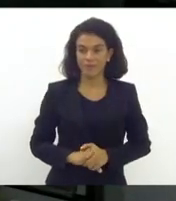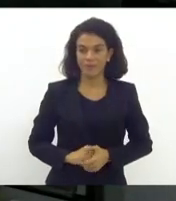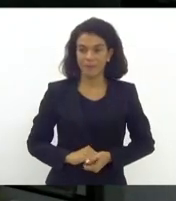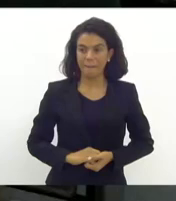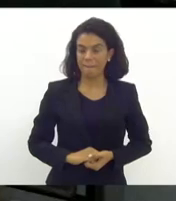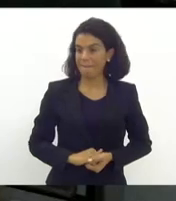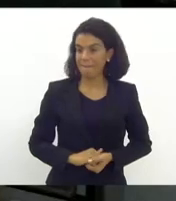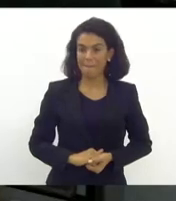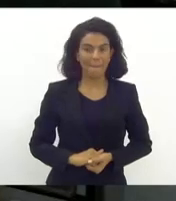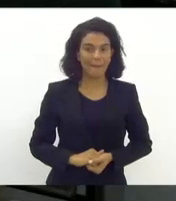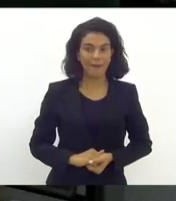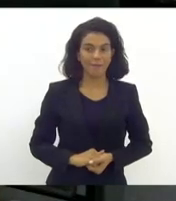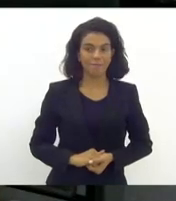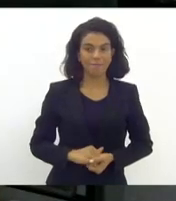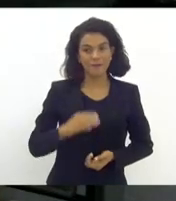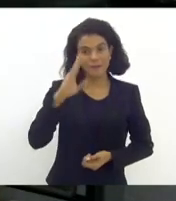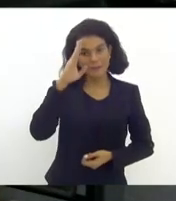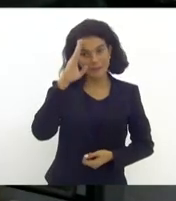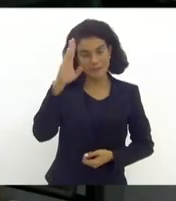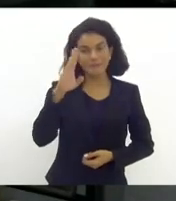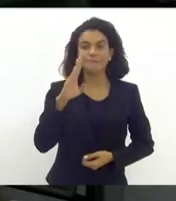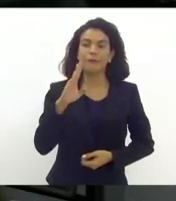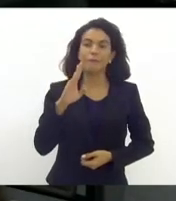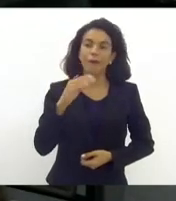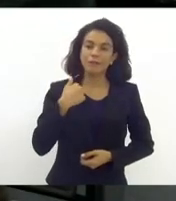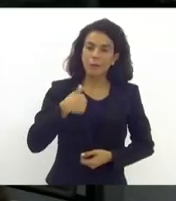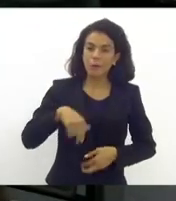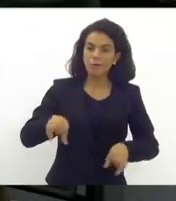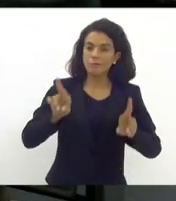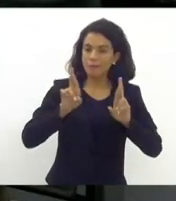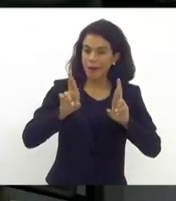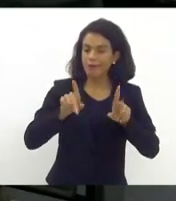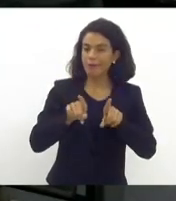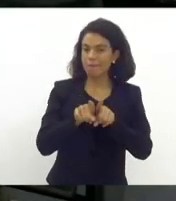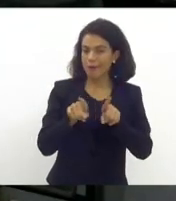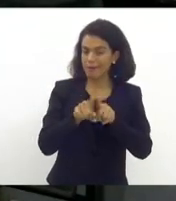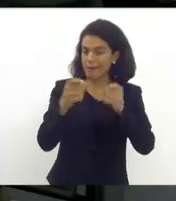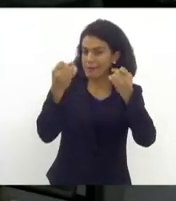lógico mas eu espero também